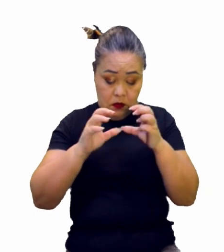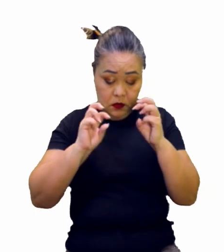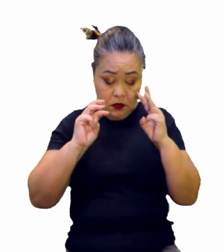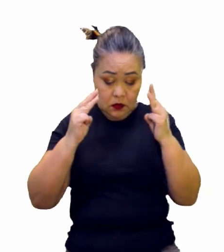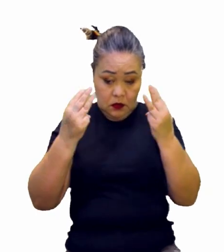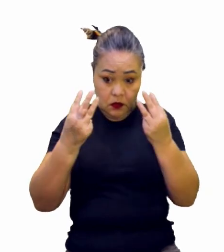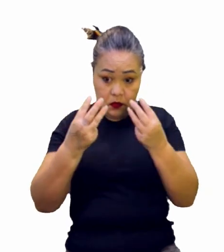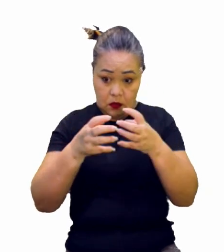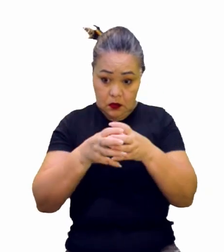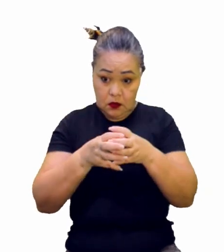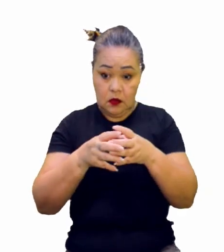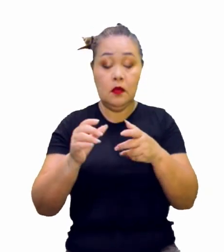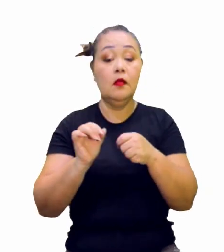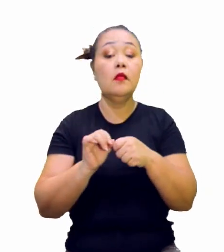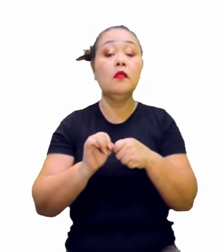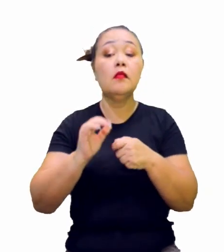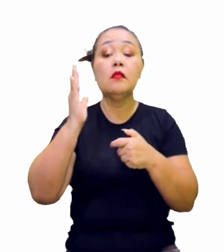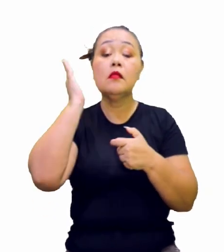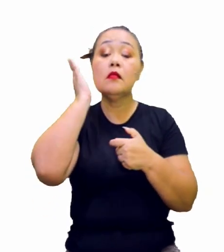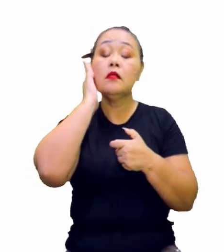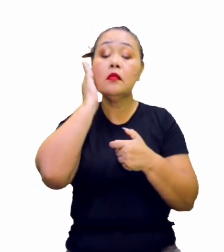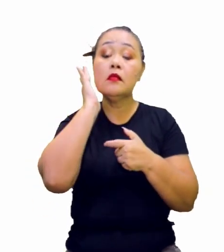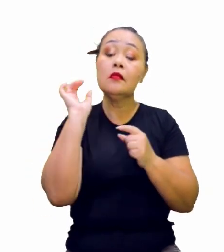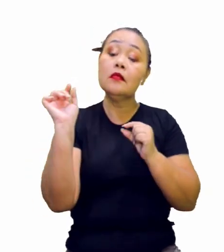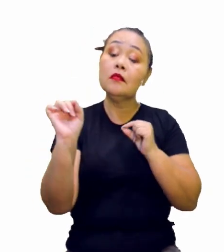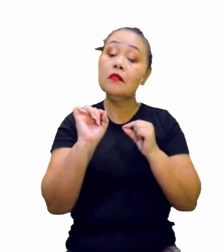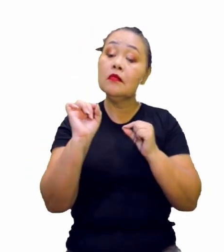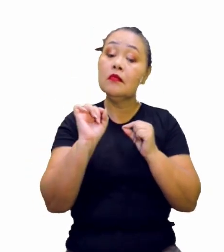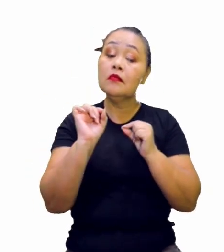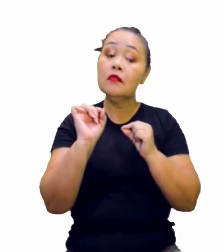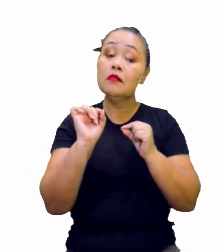entendimento, professor? São